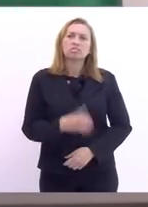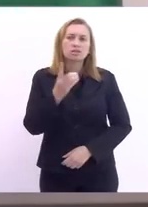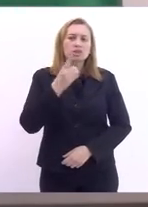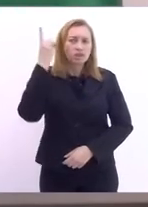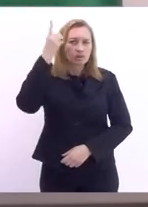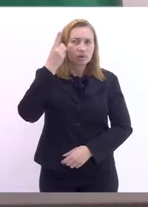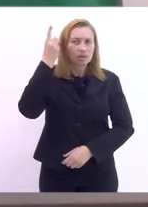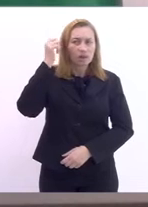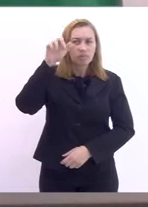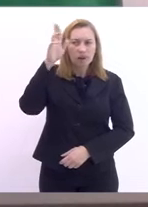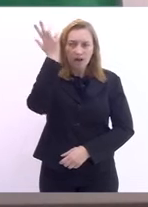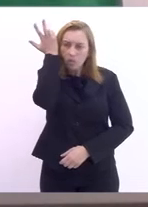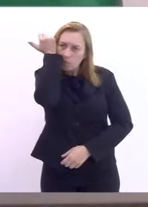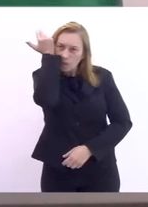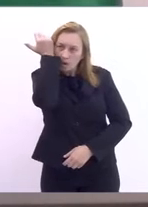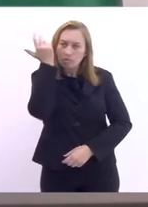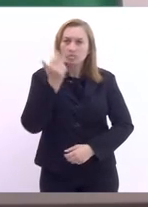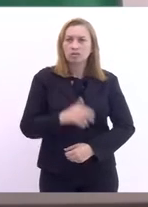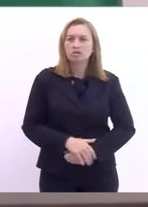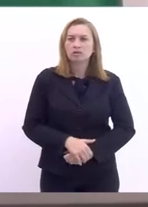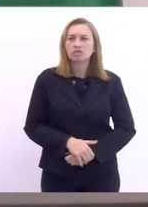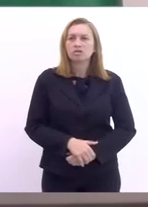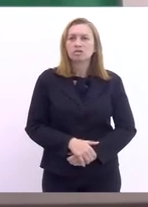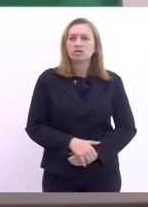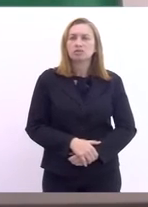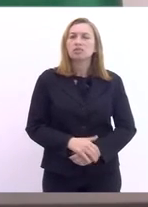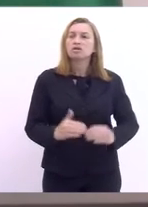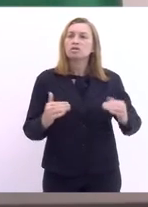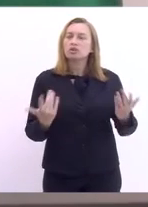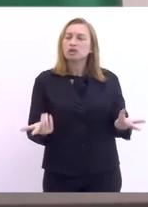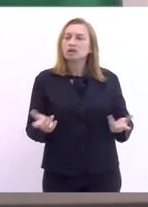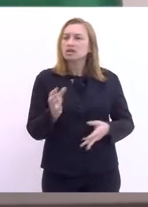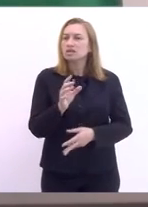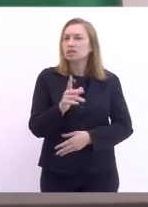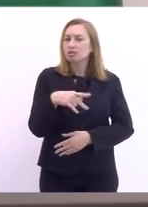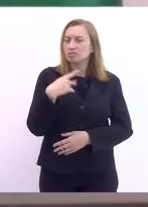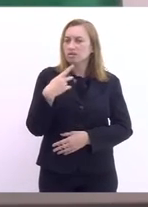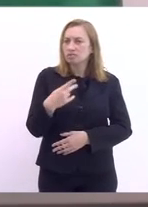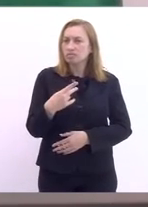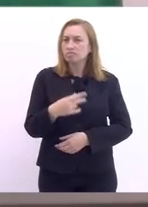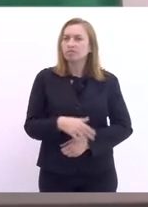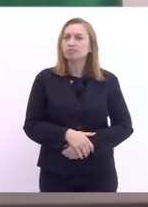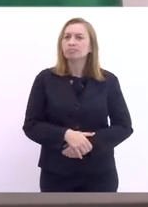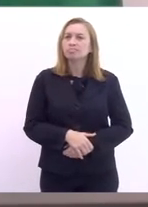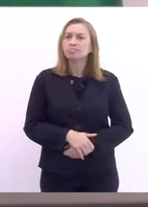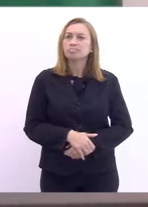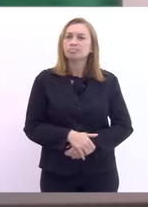Deputado Eliomar Coelho, ele concomitantemente